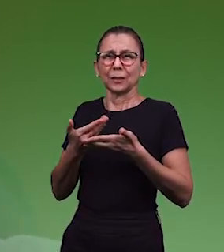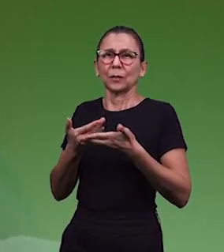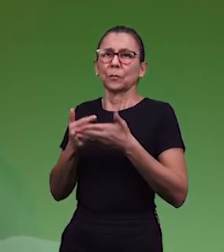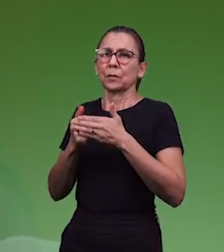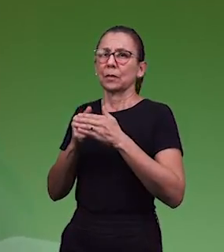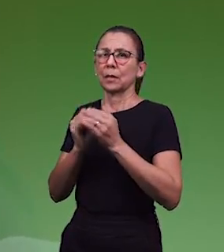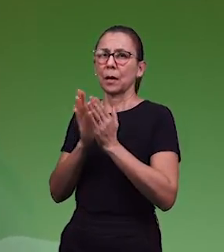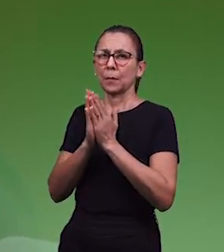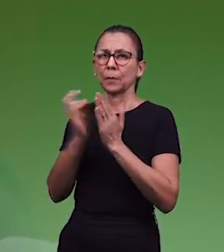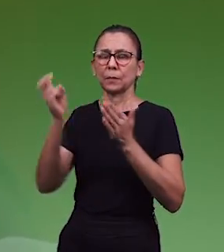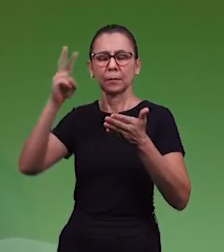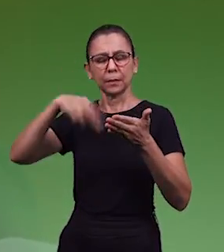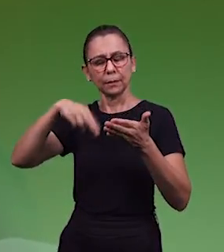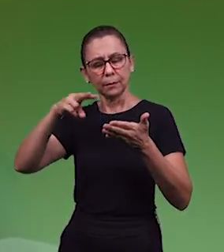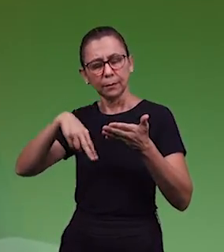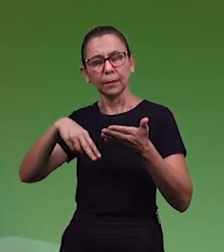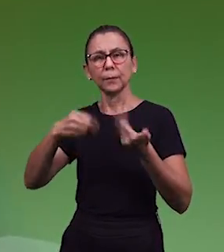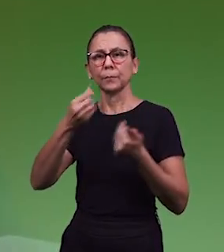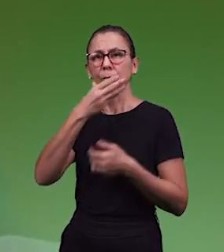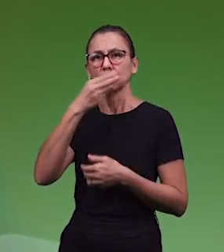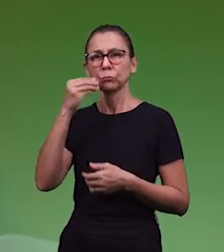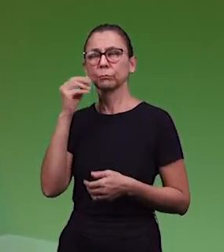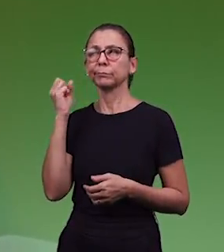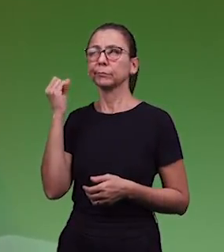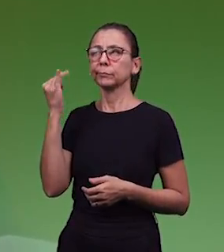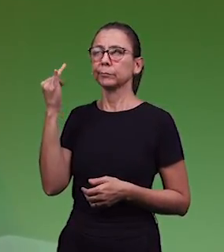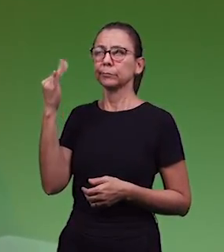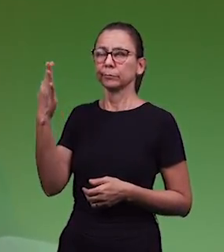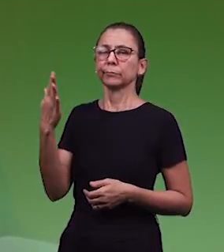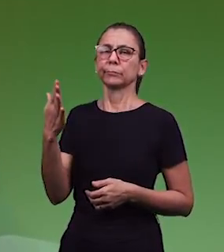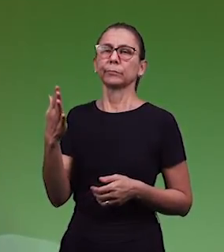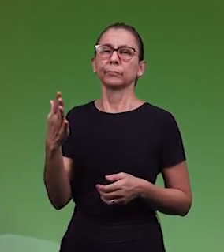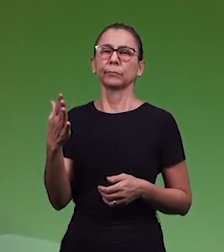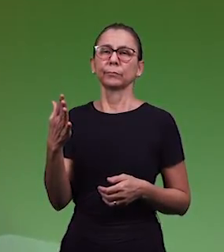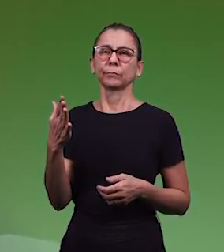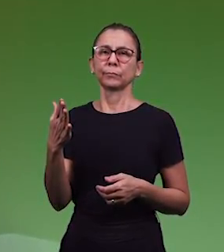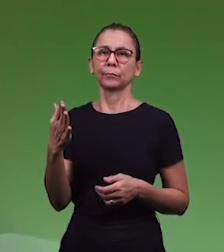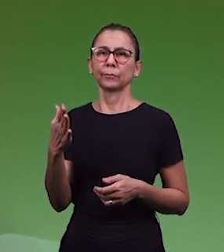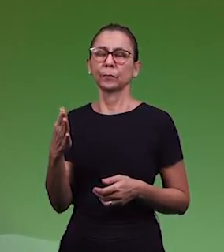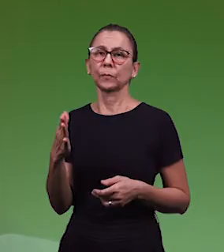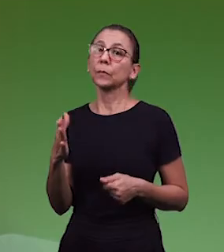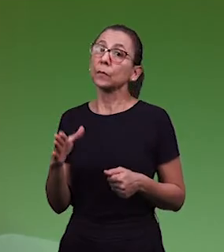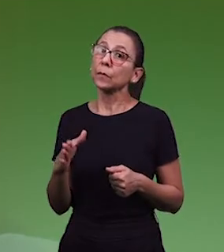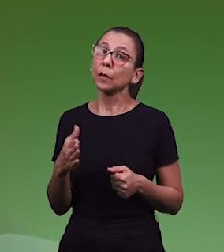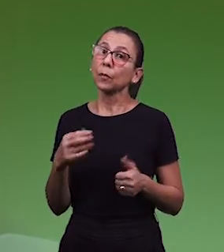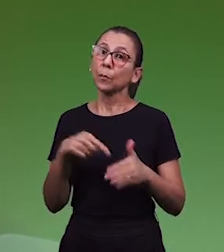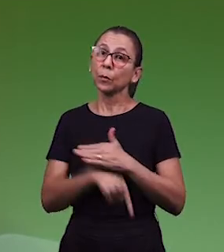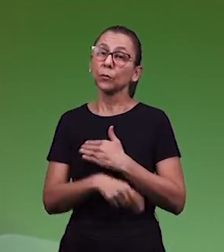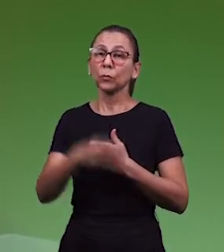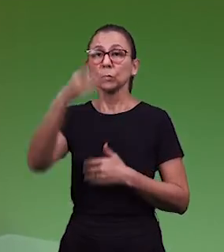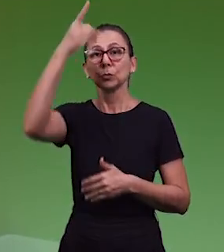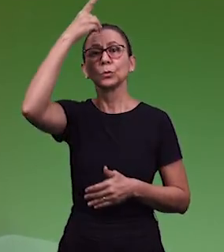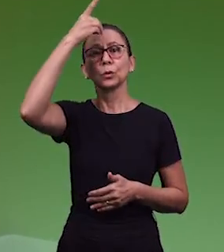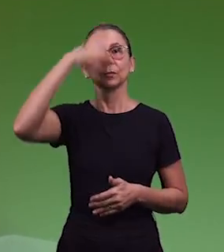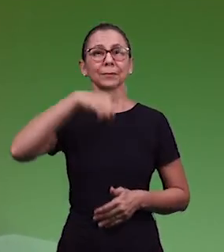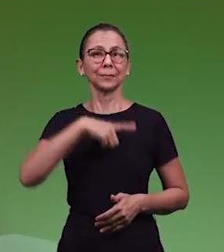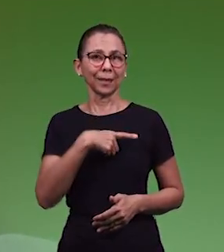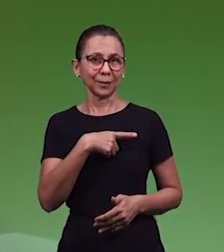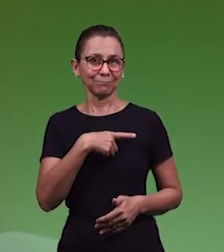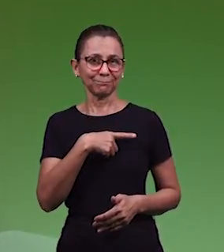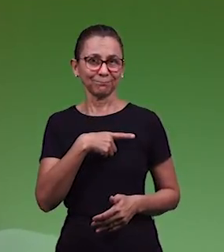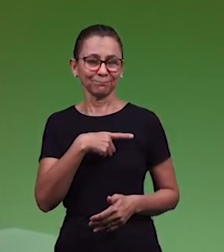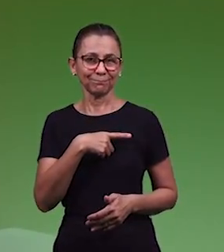em melhores condições nós estamos de receber os dons espirituais. E por que estamos dizendo isso? Porque com o